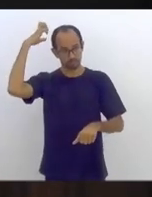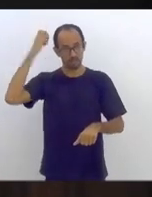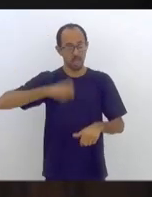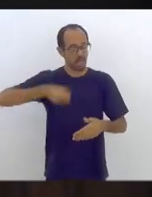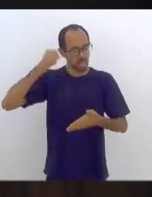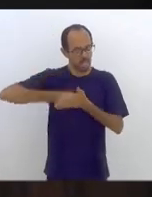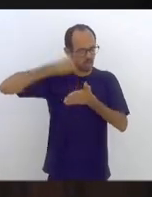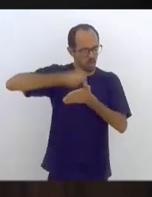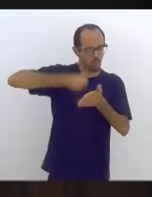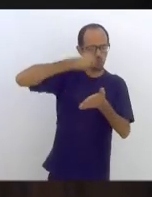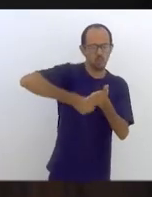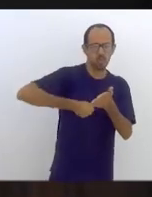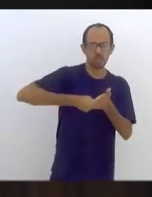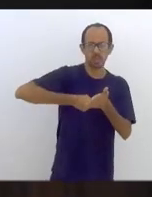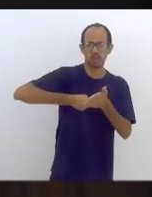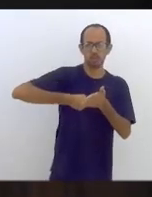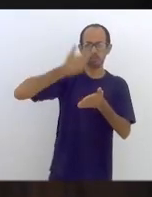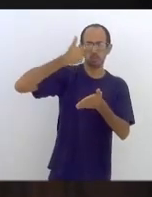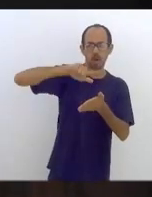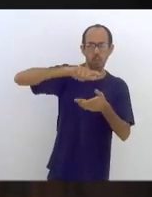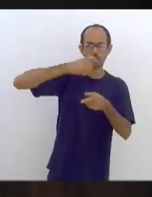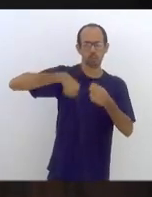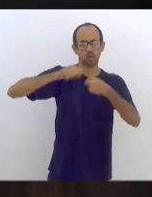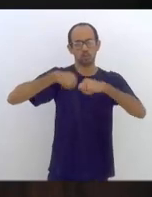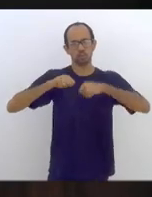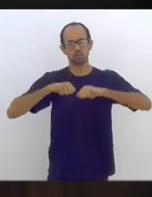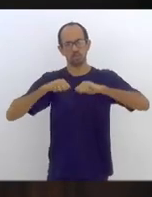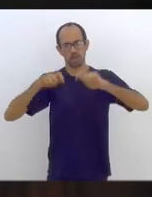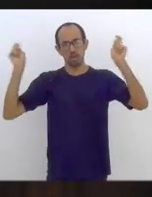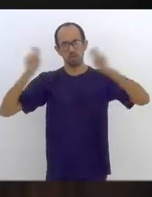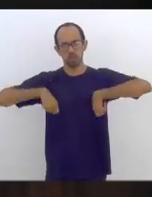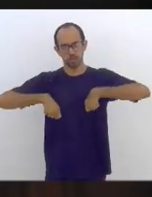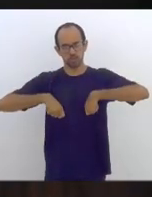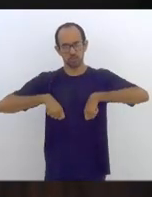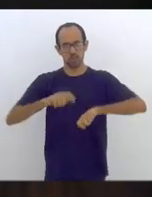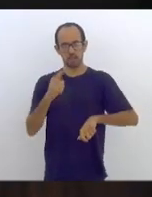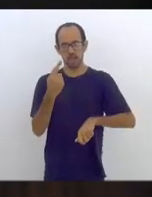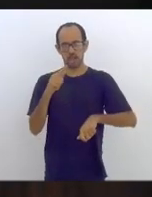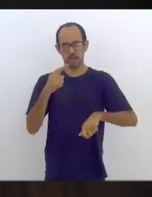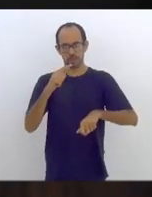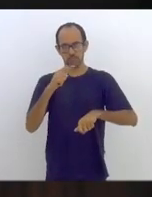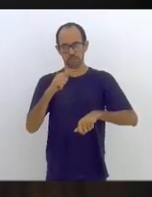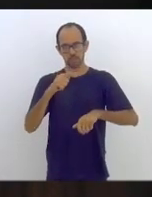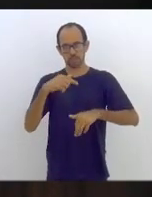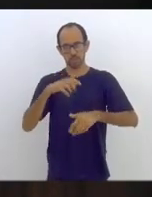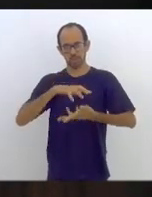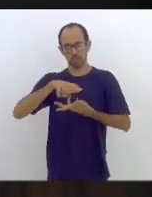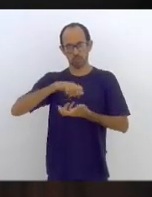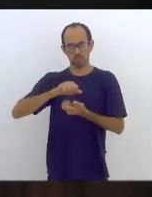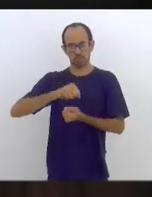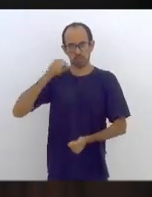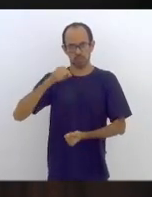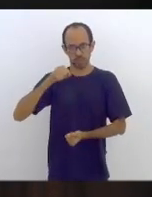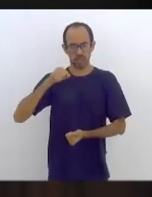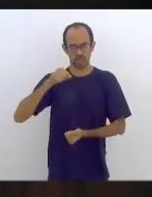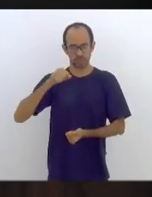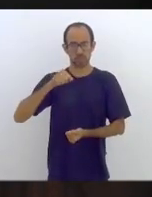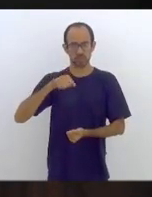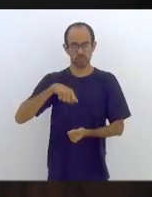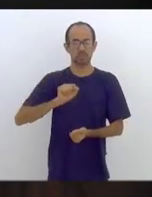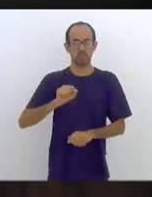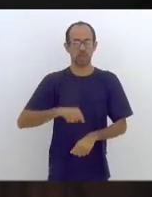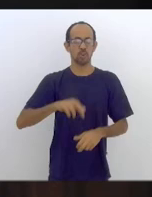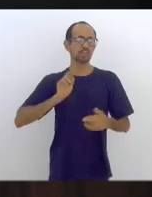luta por uma outra economia possível, pela garantia da subsistência, nossa referência